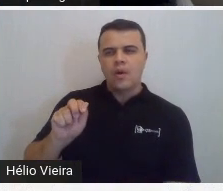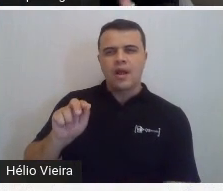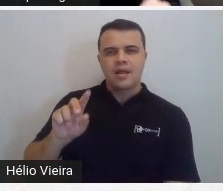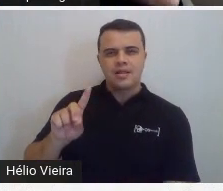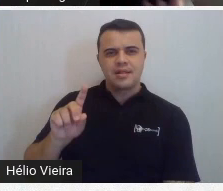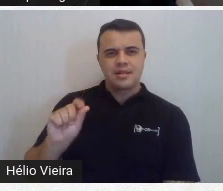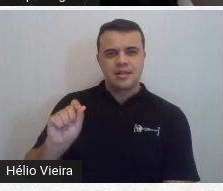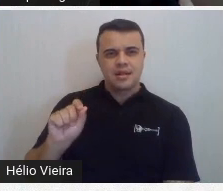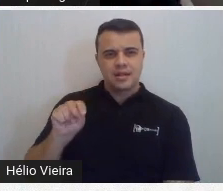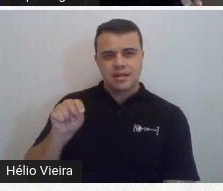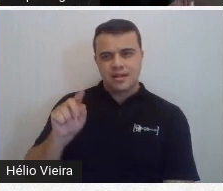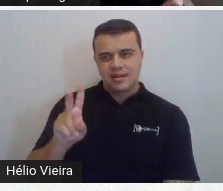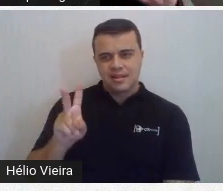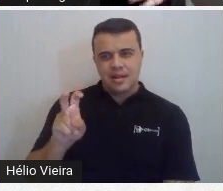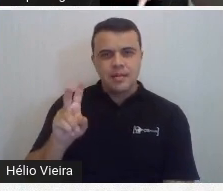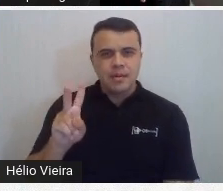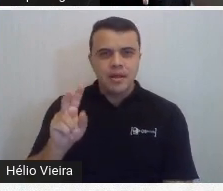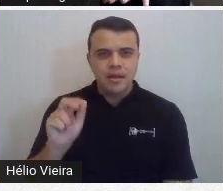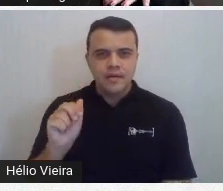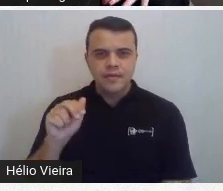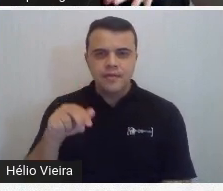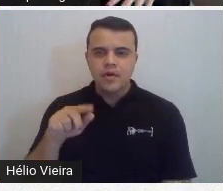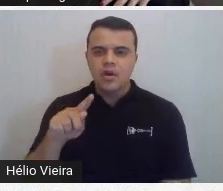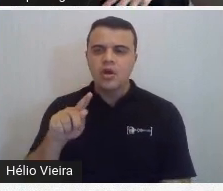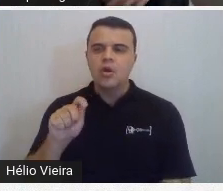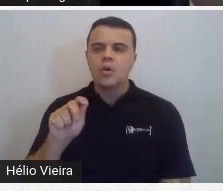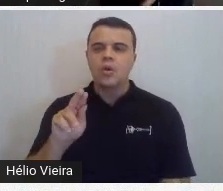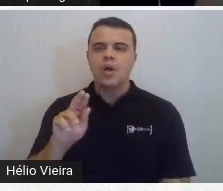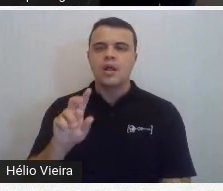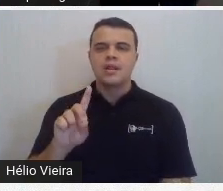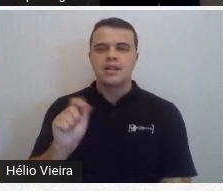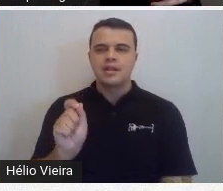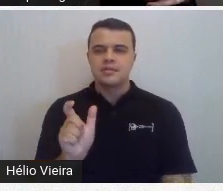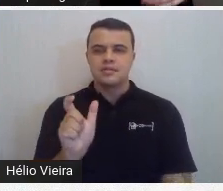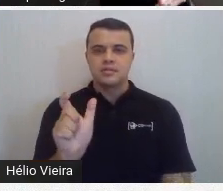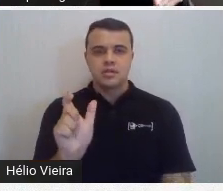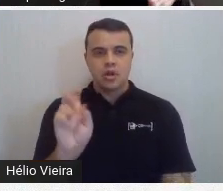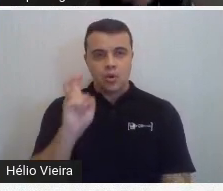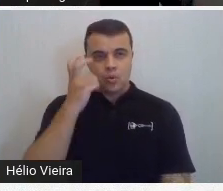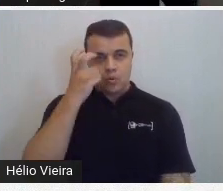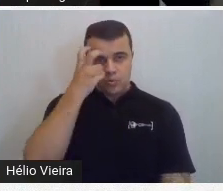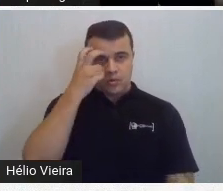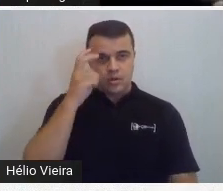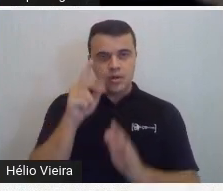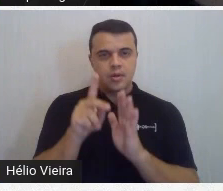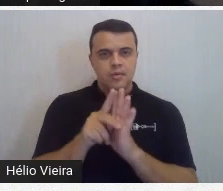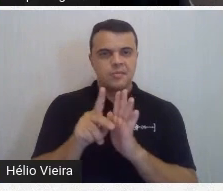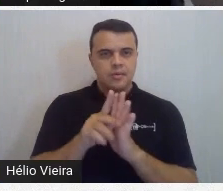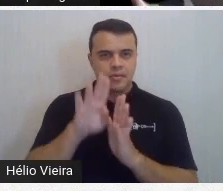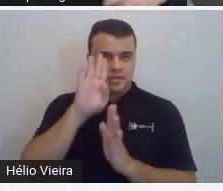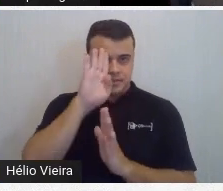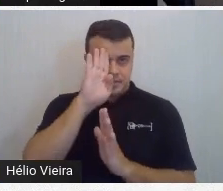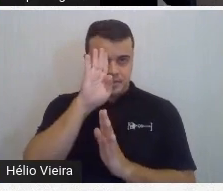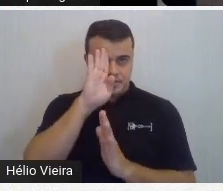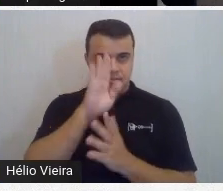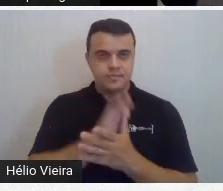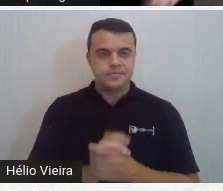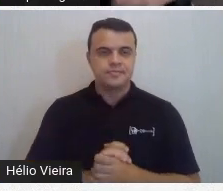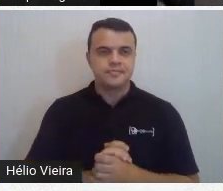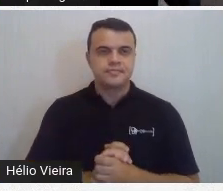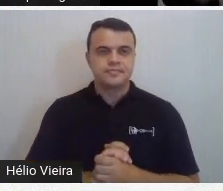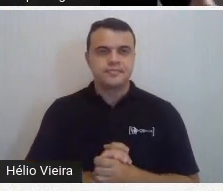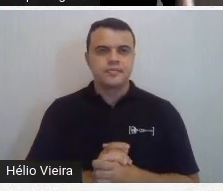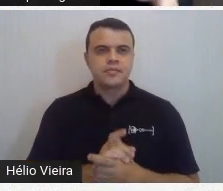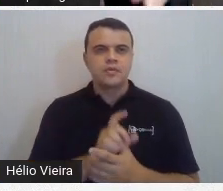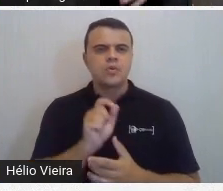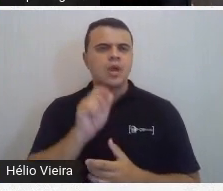que este termo vem da cultura do exército, né? Então, que são